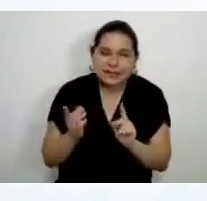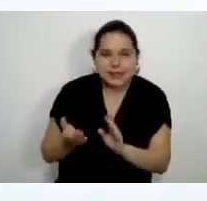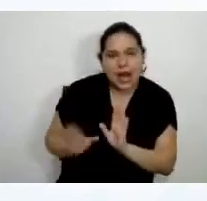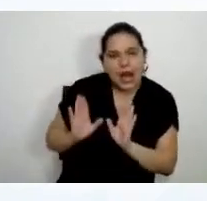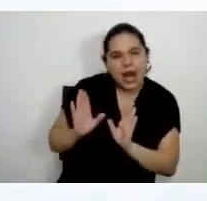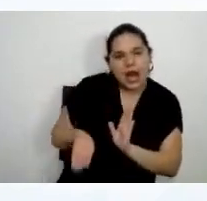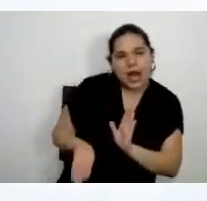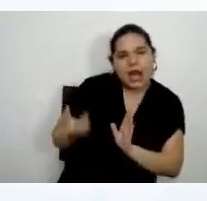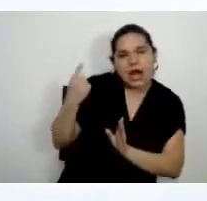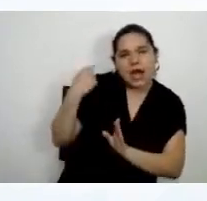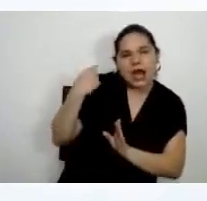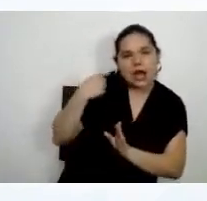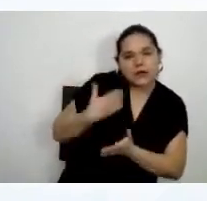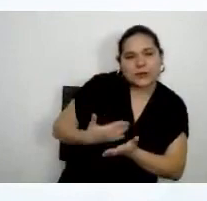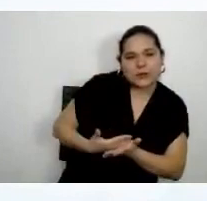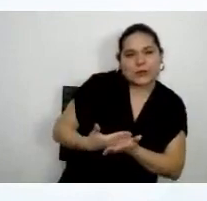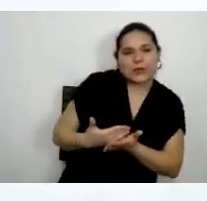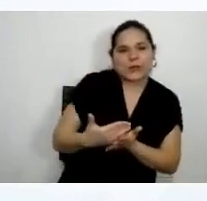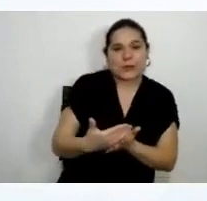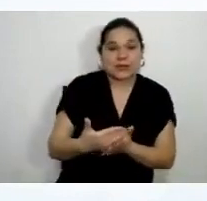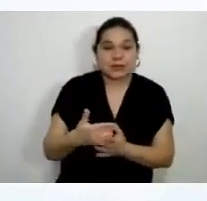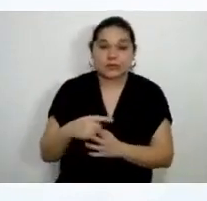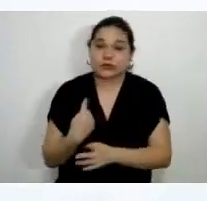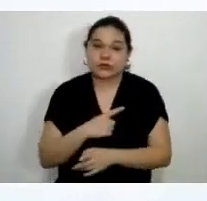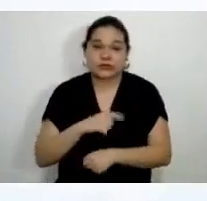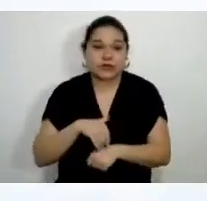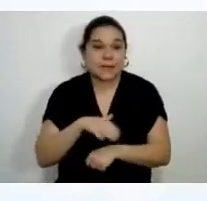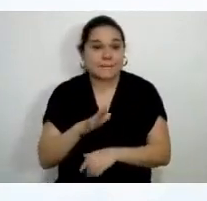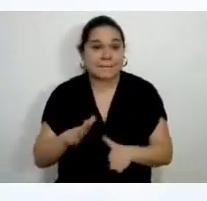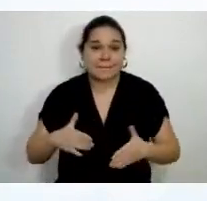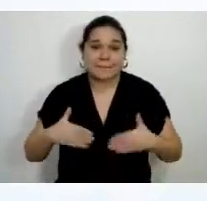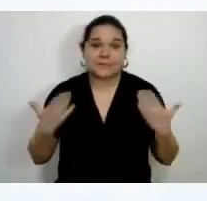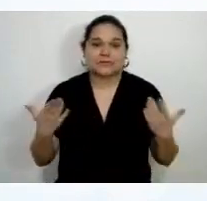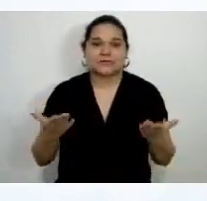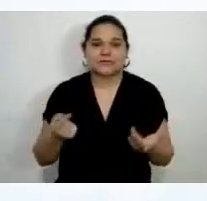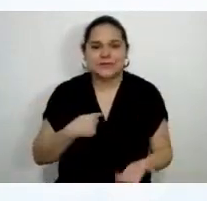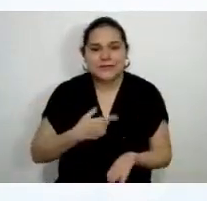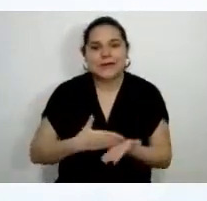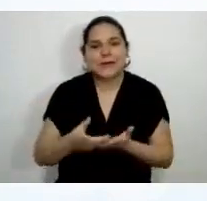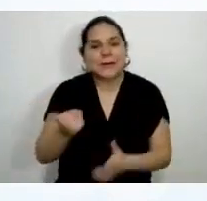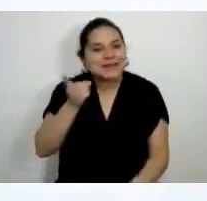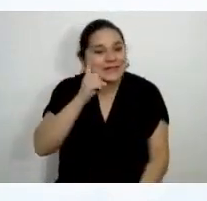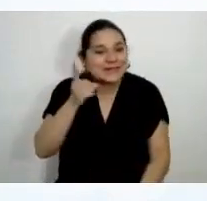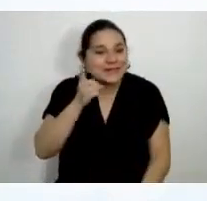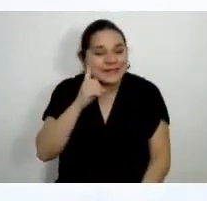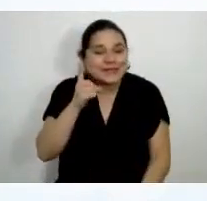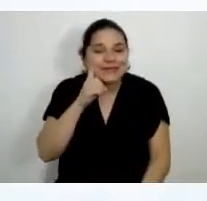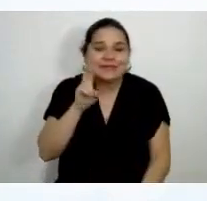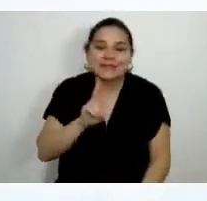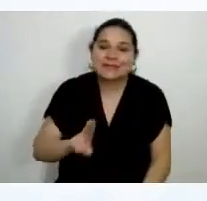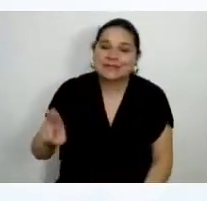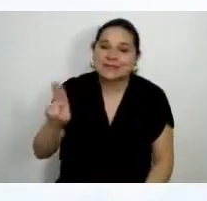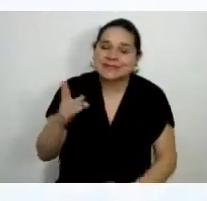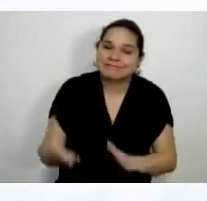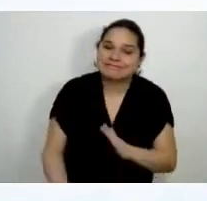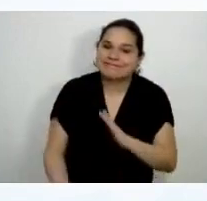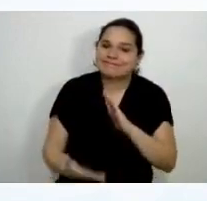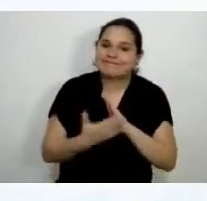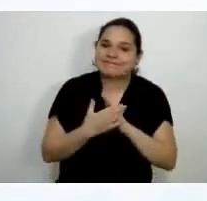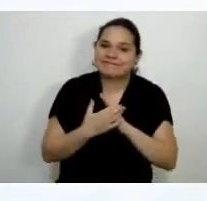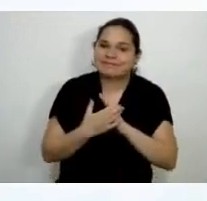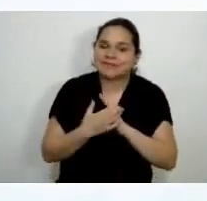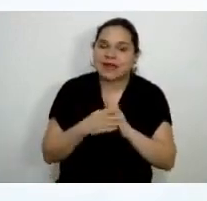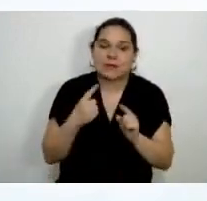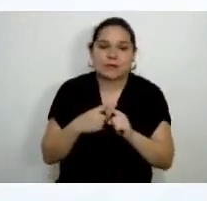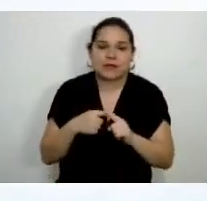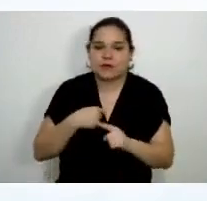né, onde estávamos ainda mais assustados, e eu passei a diariamente fazer isso, assim, inclusive eu comento, gente, eu não vou pegar